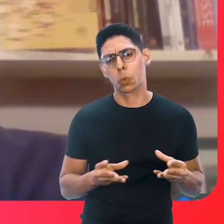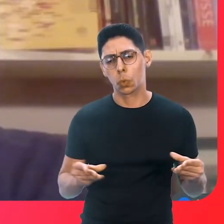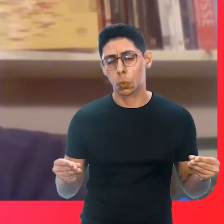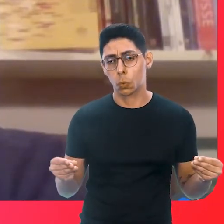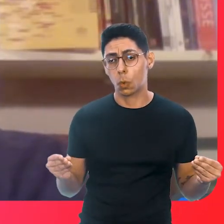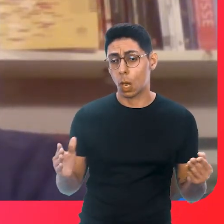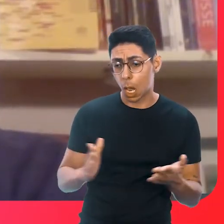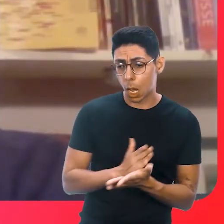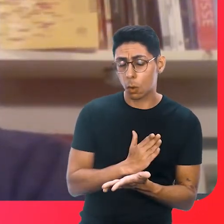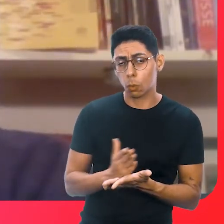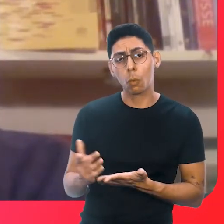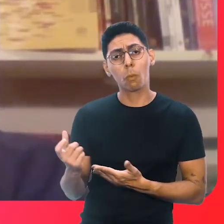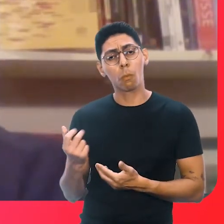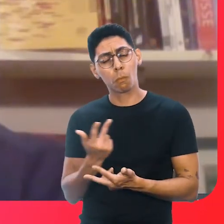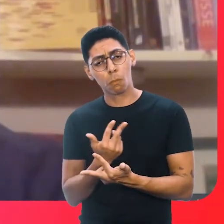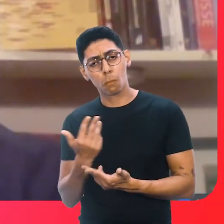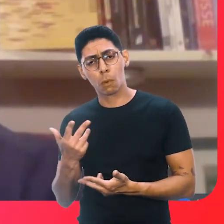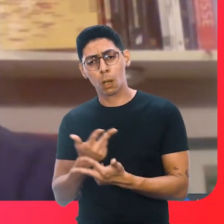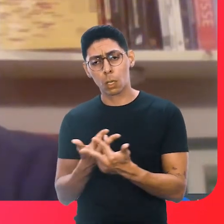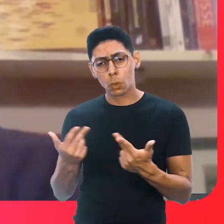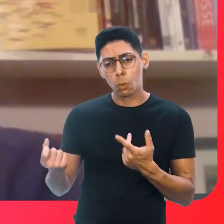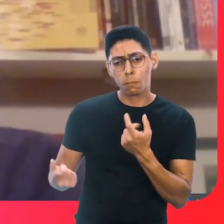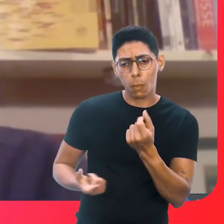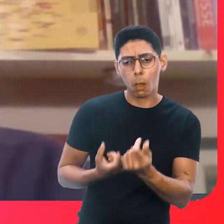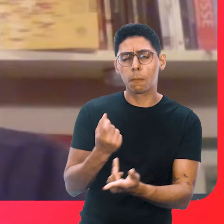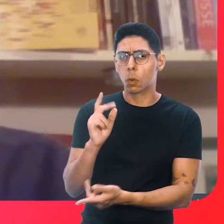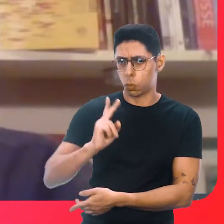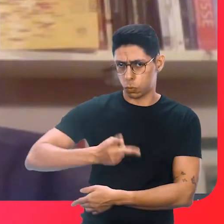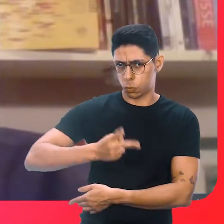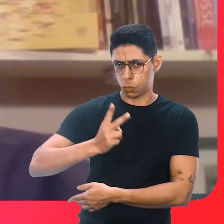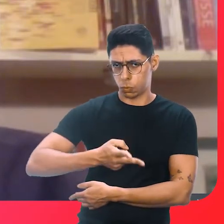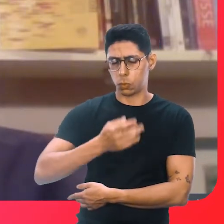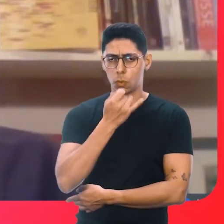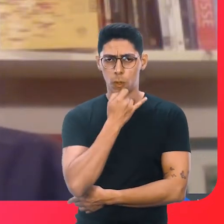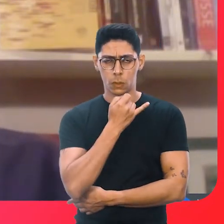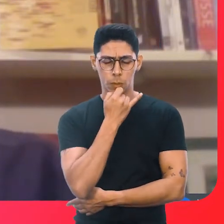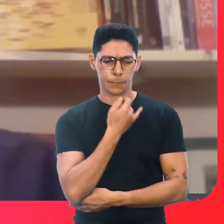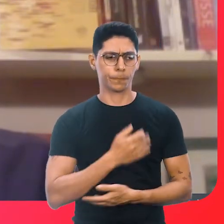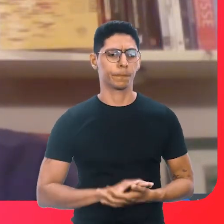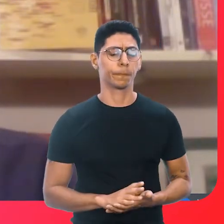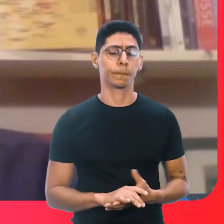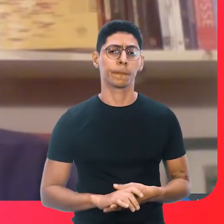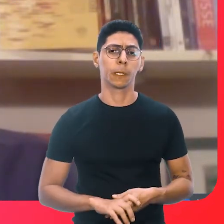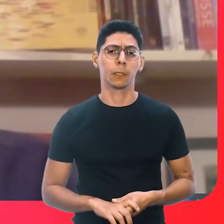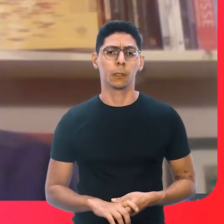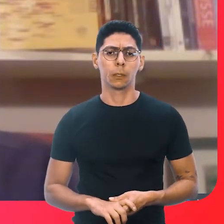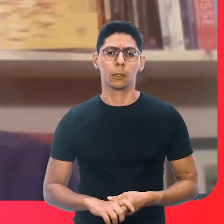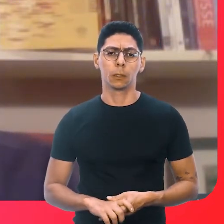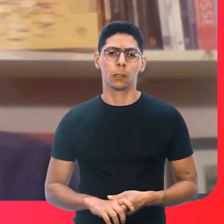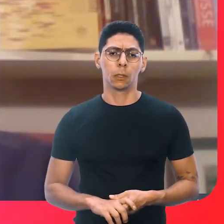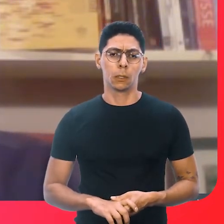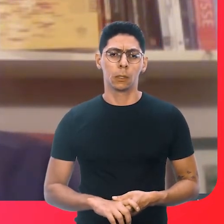coisas sobrevivem, né? Algumas coisas sobrevivem. Por exemplo, nós conseguimos